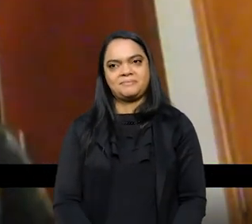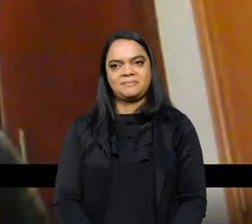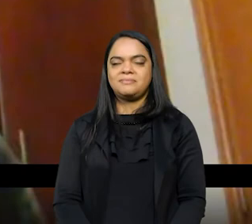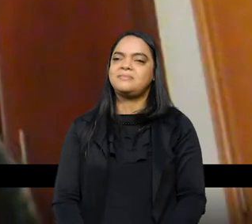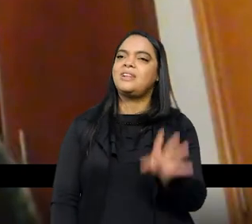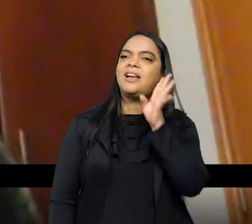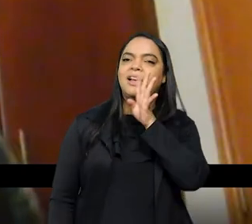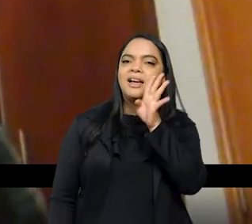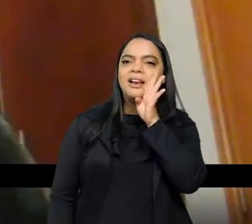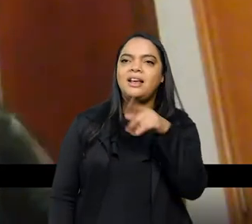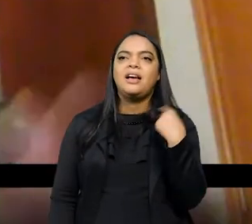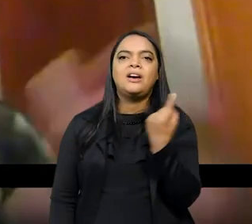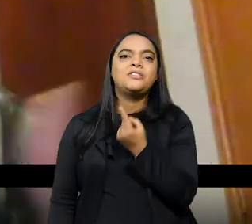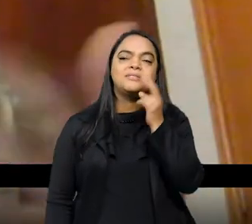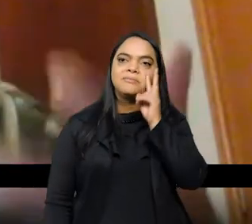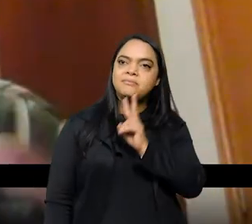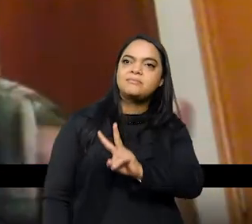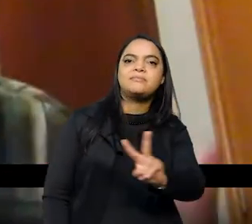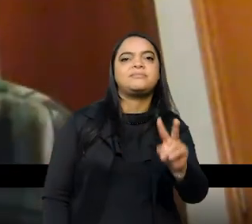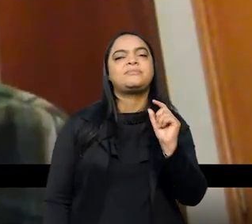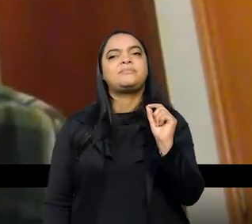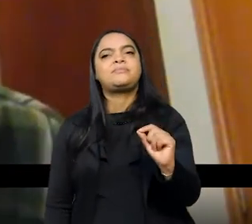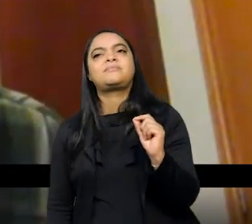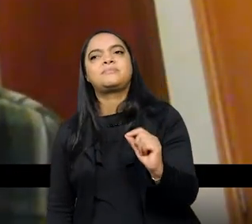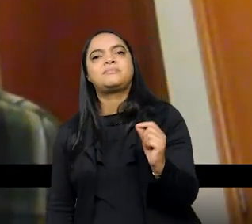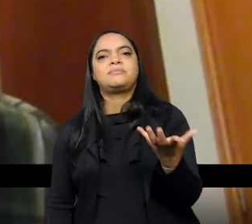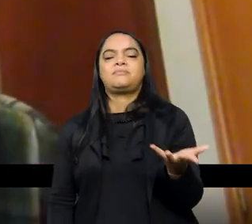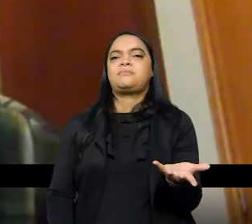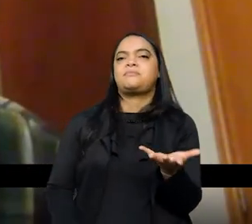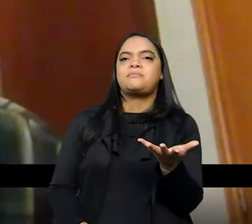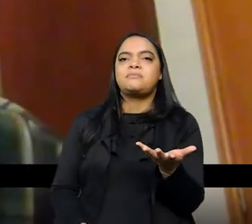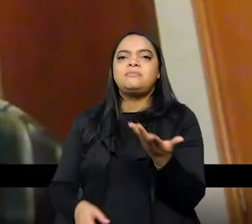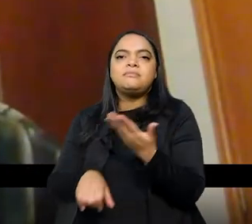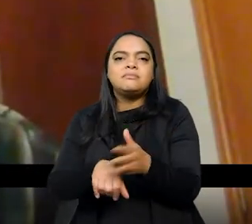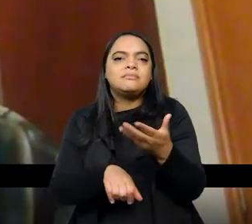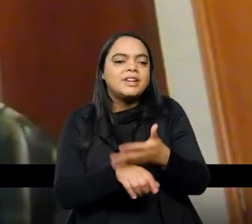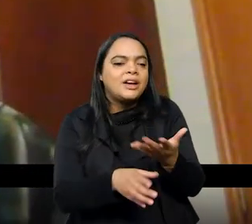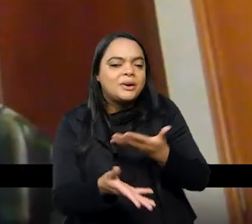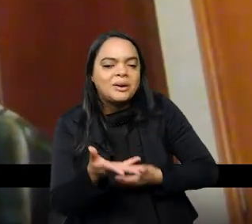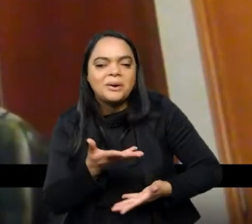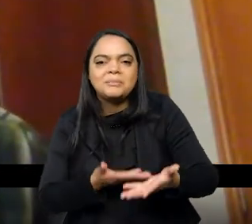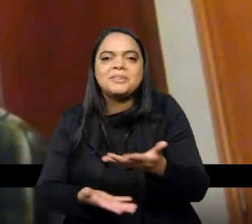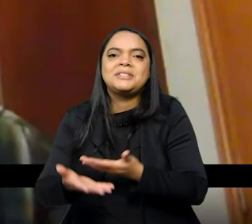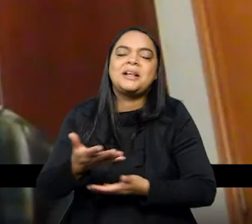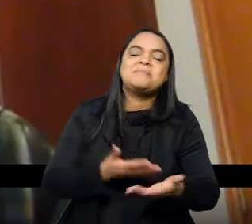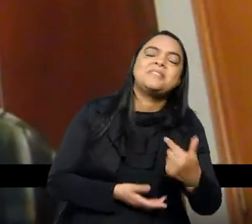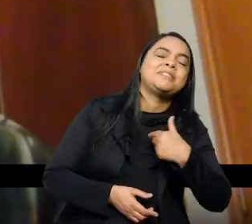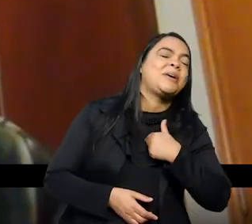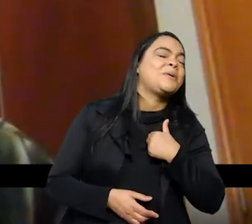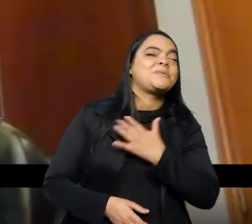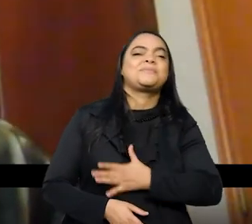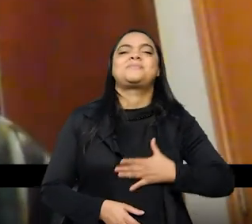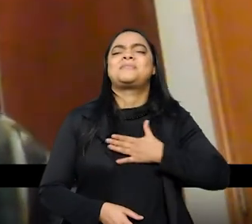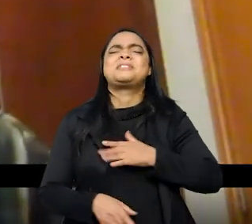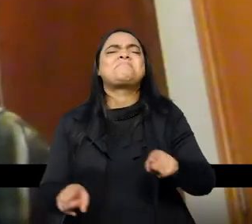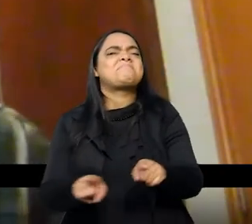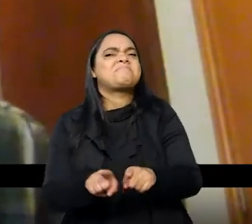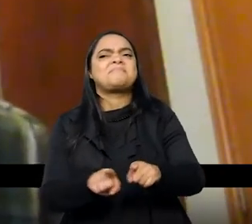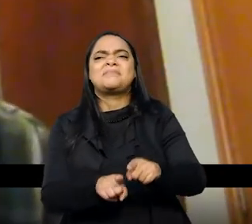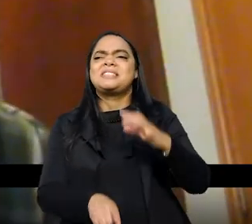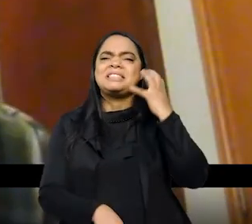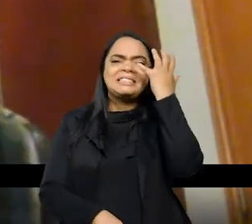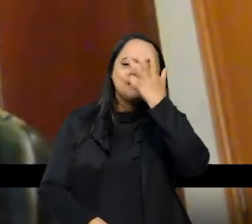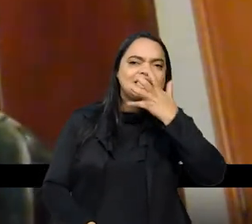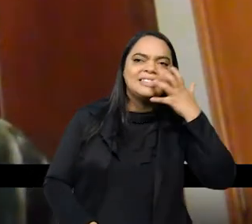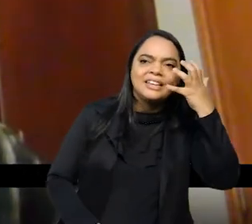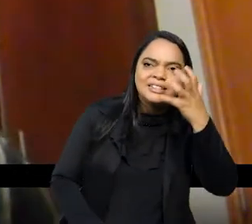né, esse compartilhamento de práticas. Eu gostei muito, fico também encantado com a fala do Flávio, foi